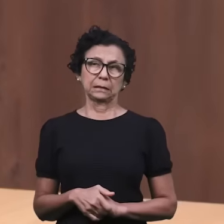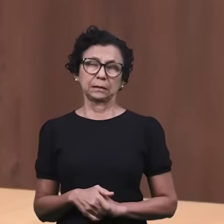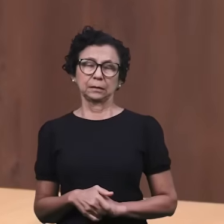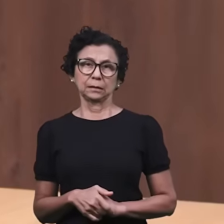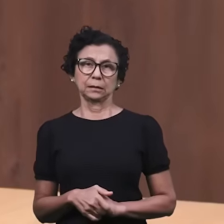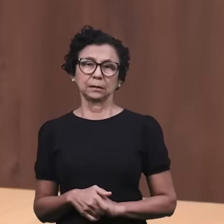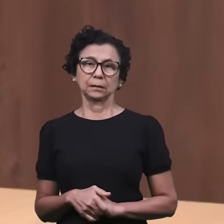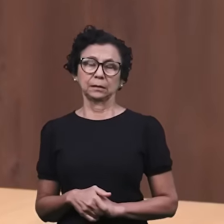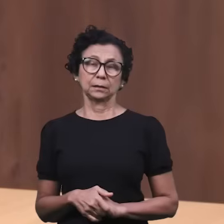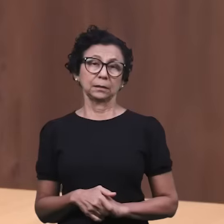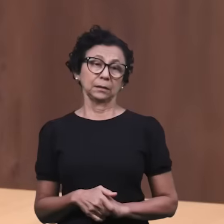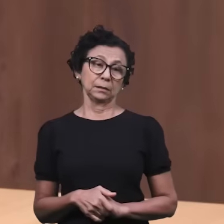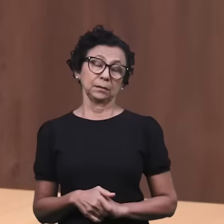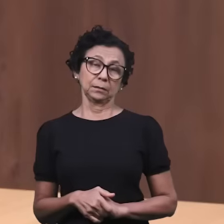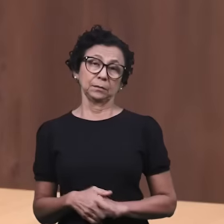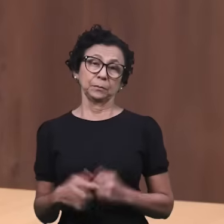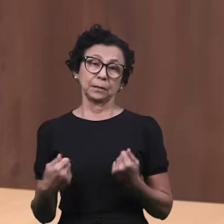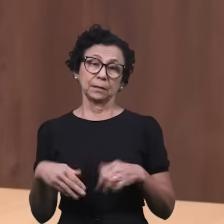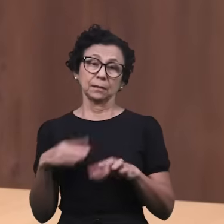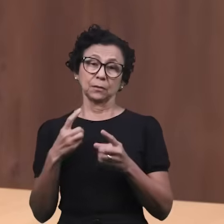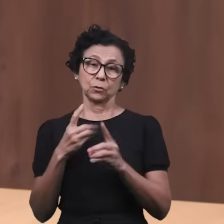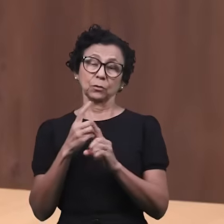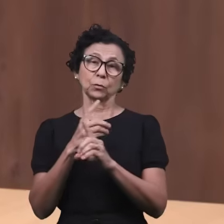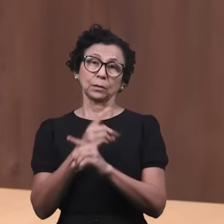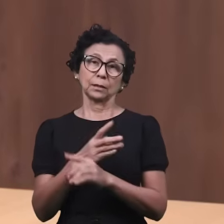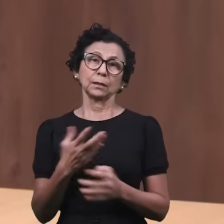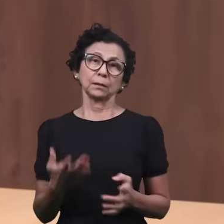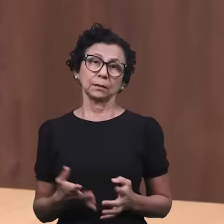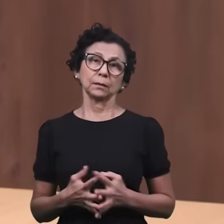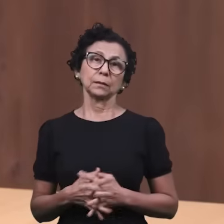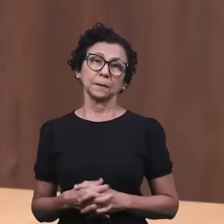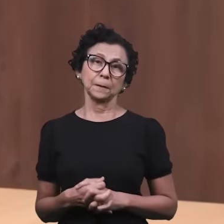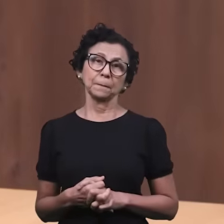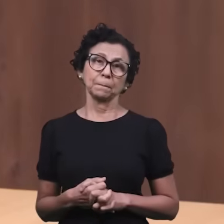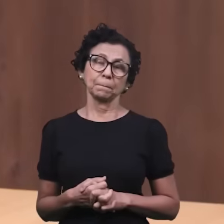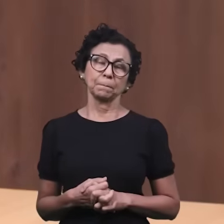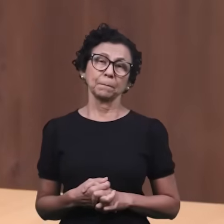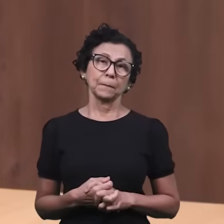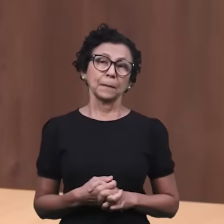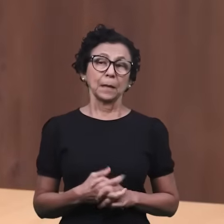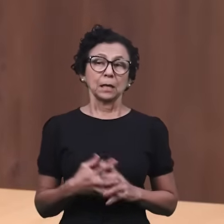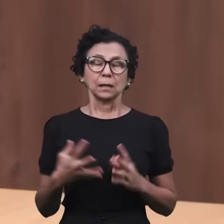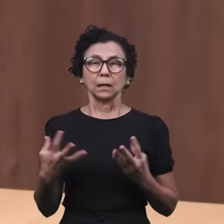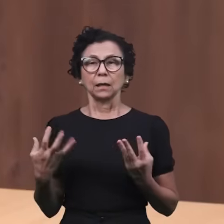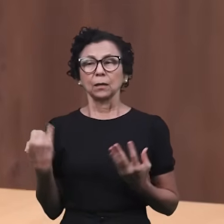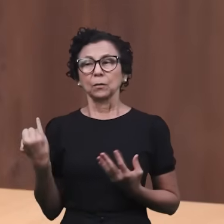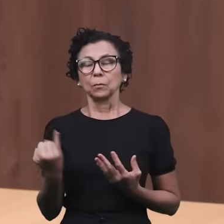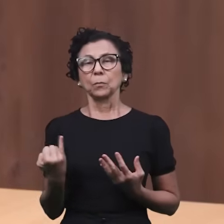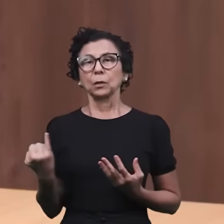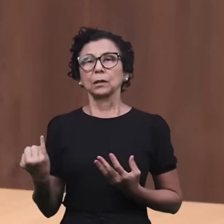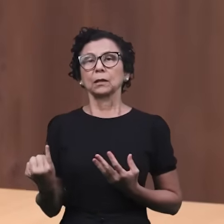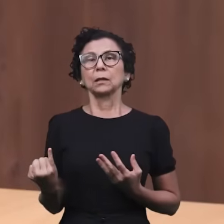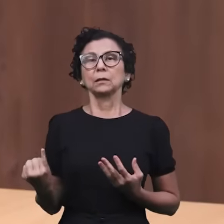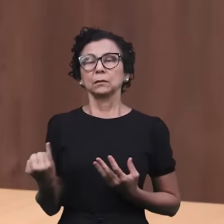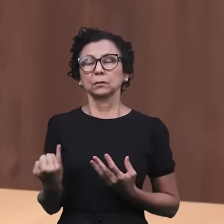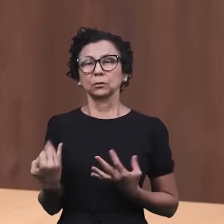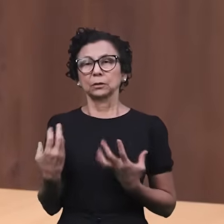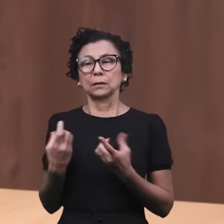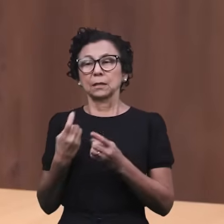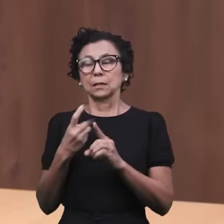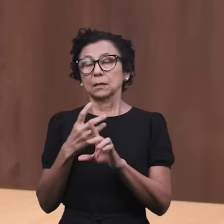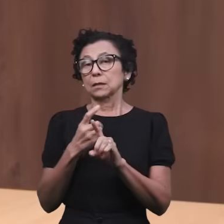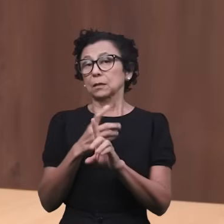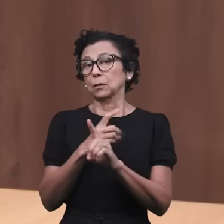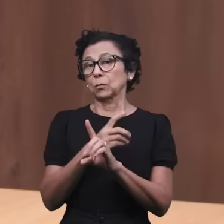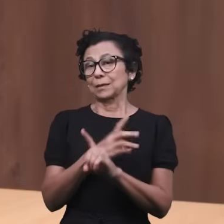a importância disso na vida da igreja, de levar a igreja, através desse ensino doutrinário,